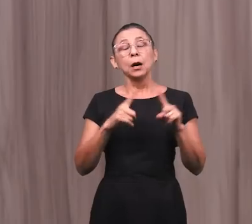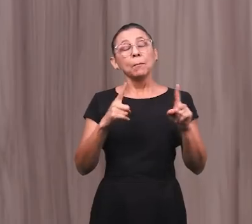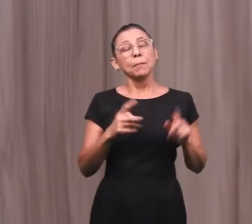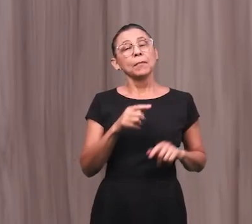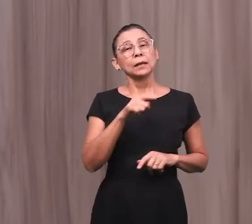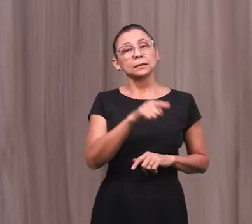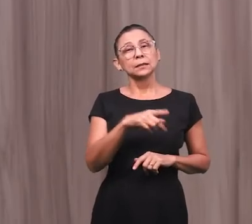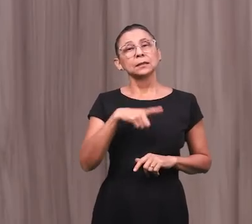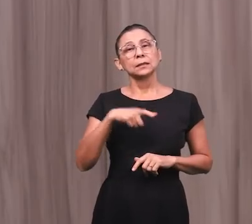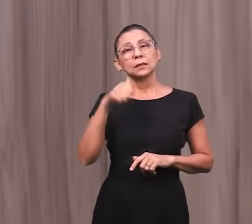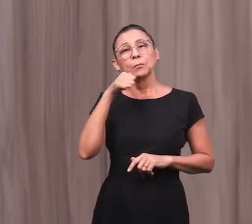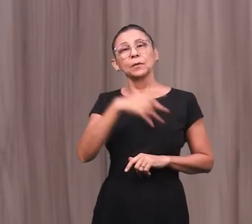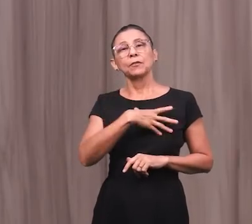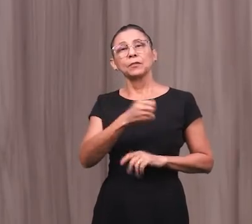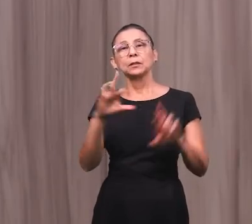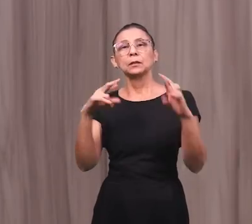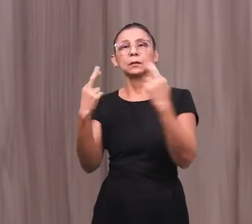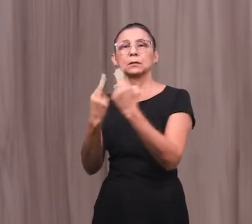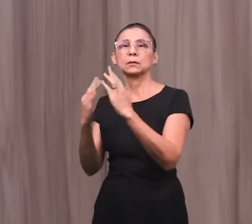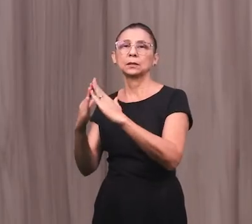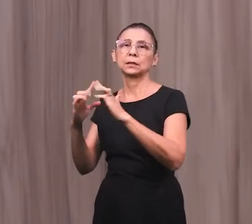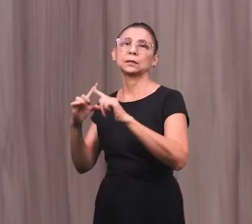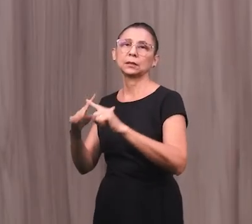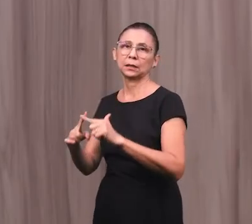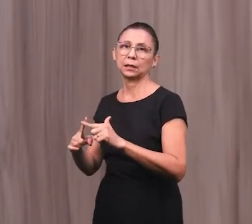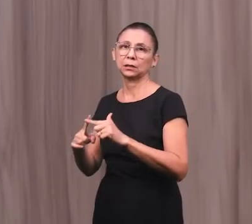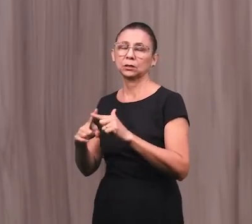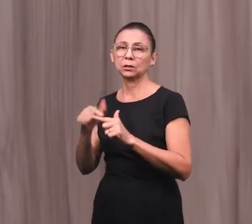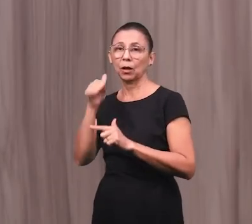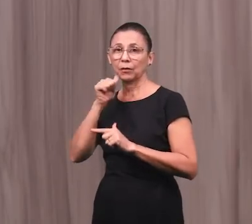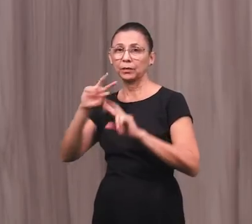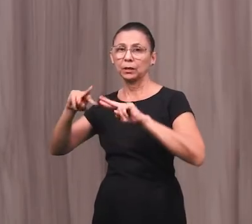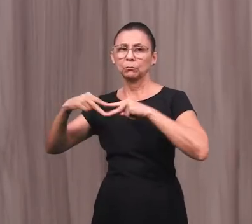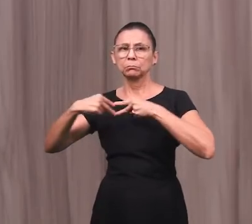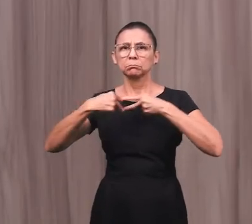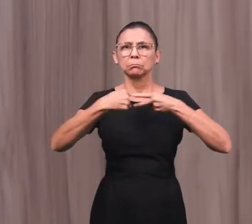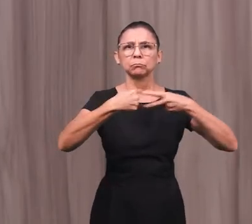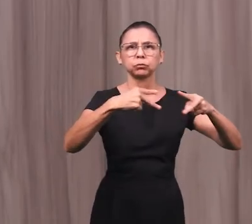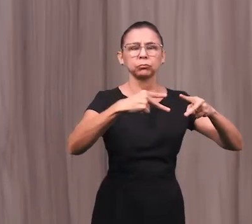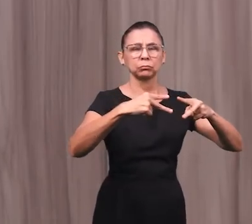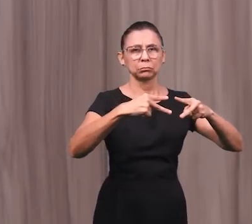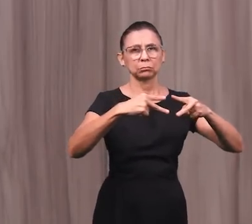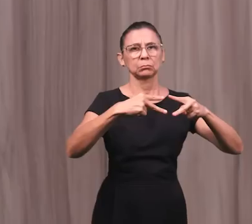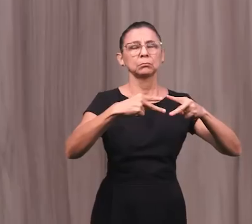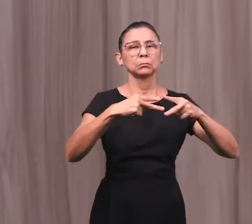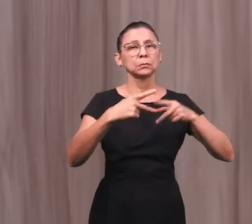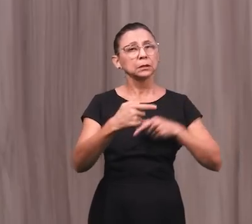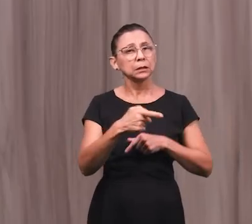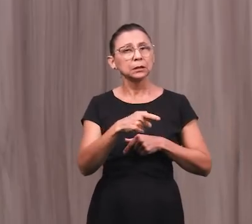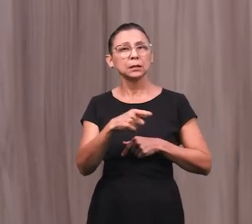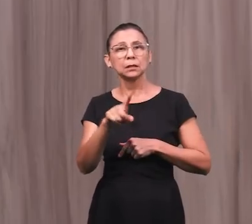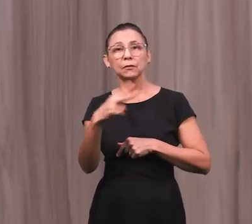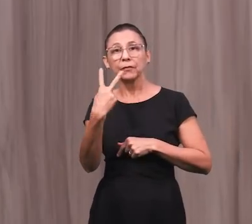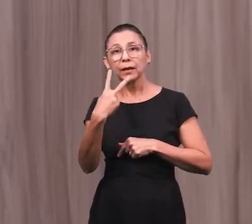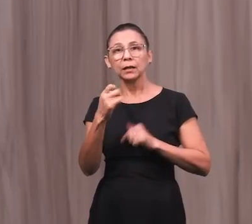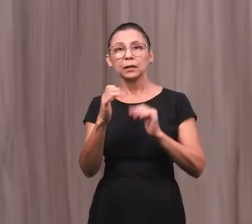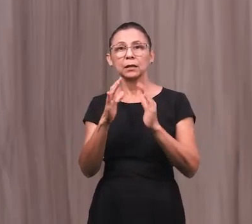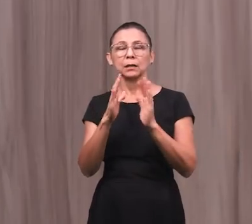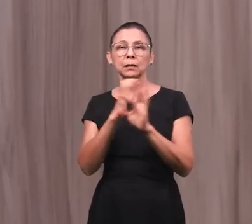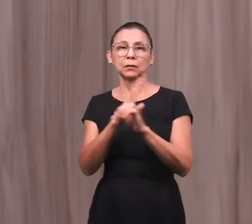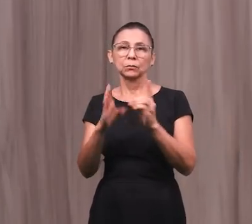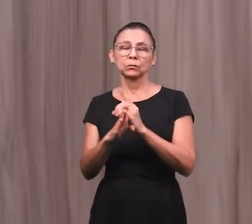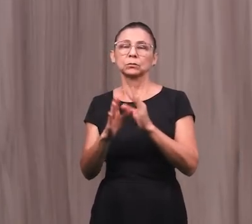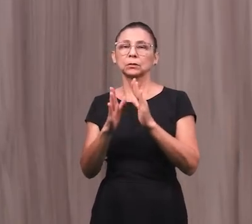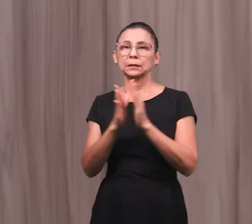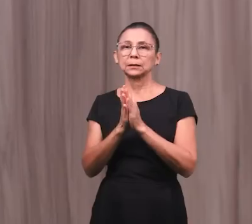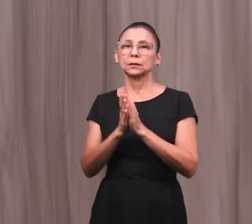das nossas igrejas. Ela enviou para ele o link deste culto de oração e ele está assistindo. O